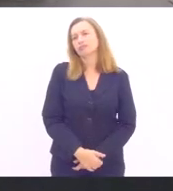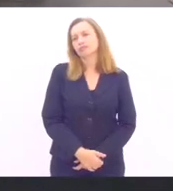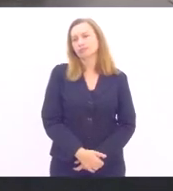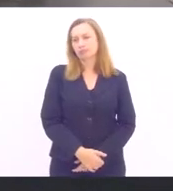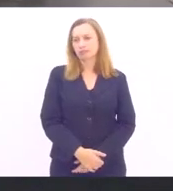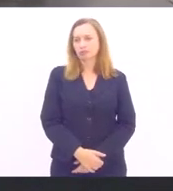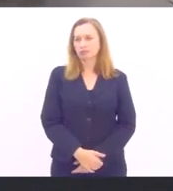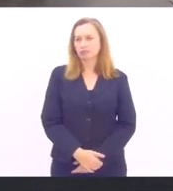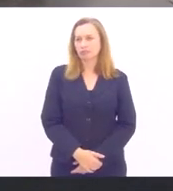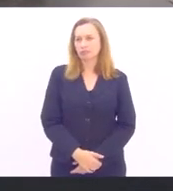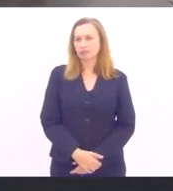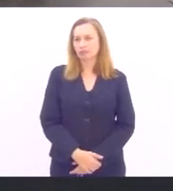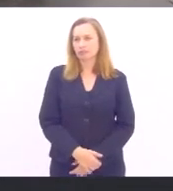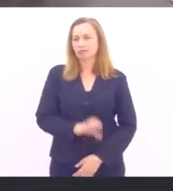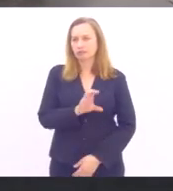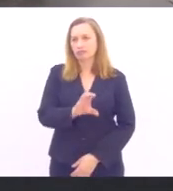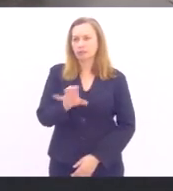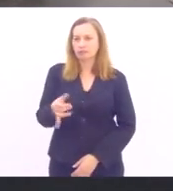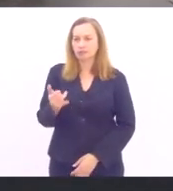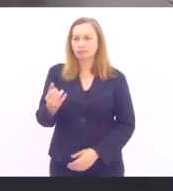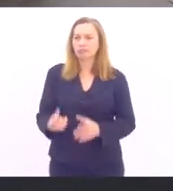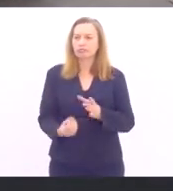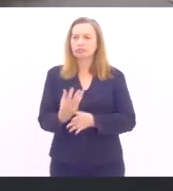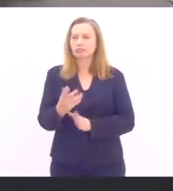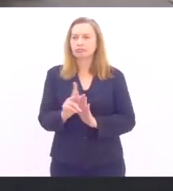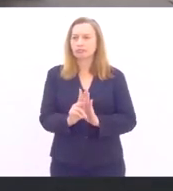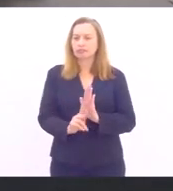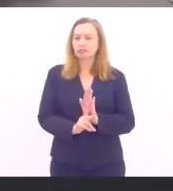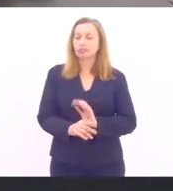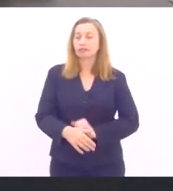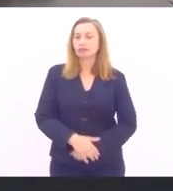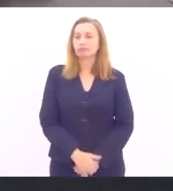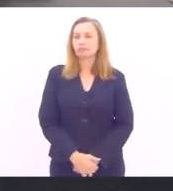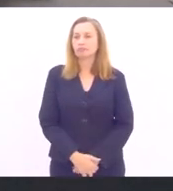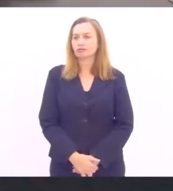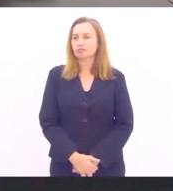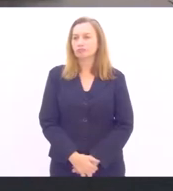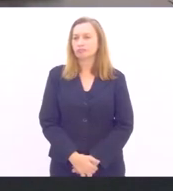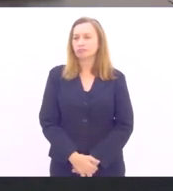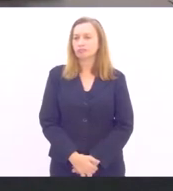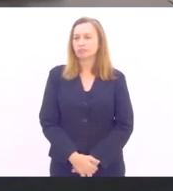que é membro da CCJ e coautor do projeto.